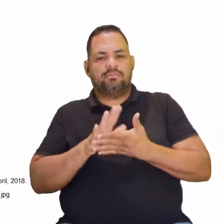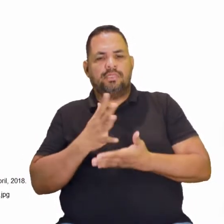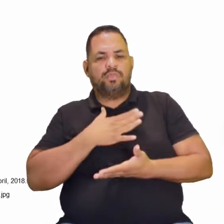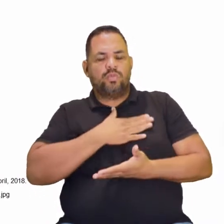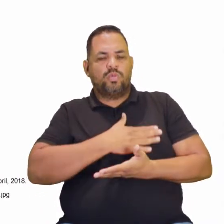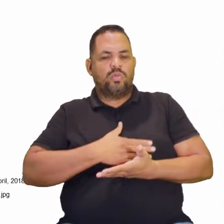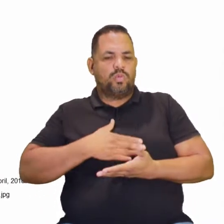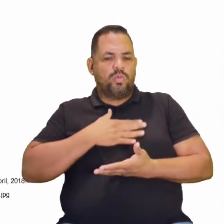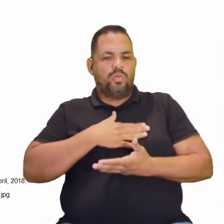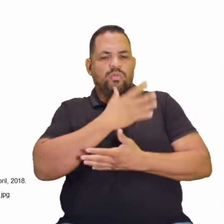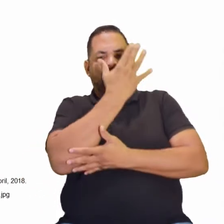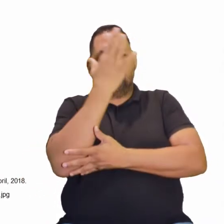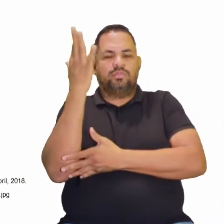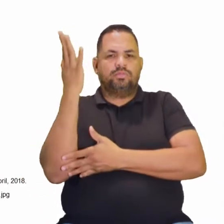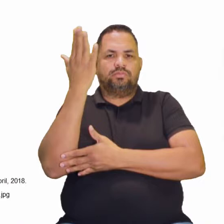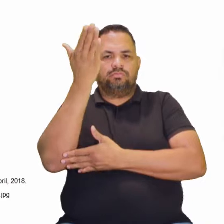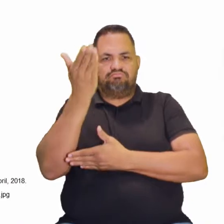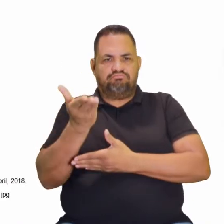tropical, pela